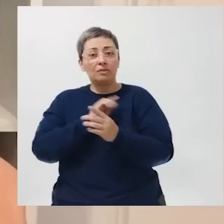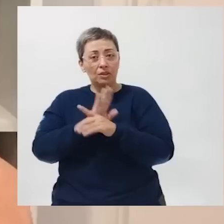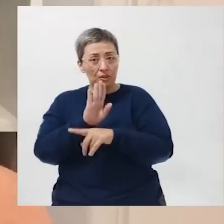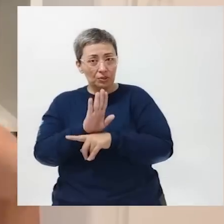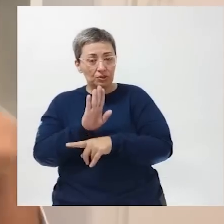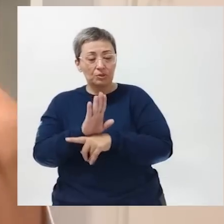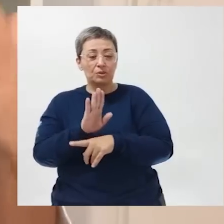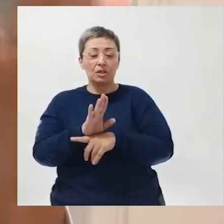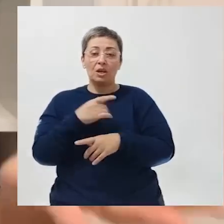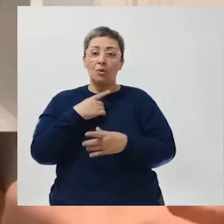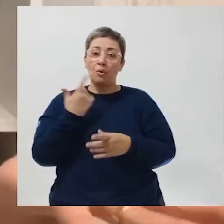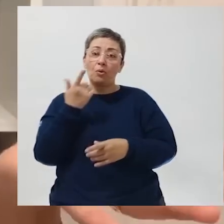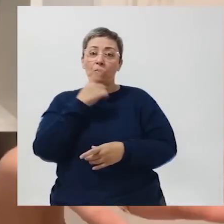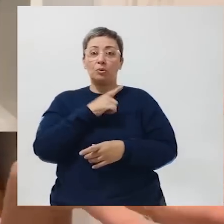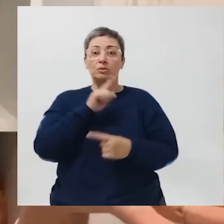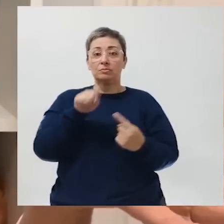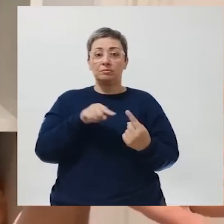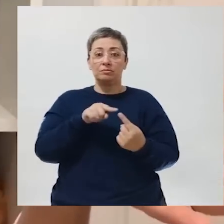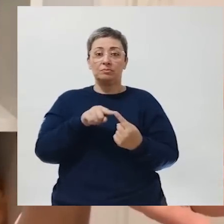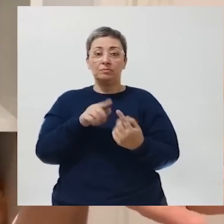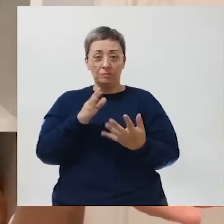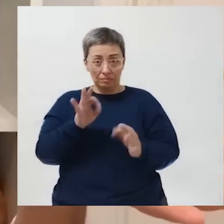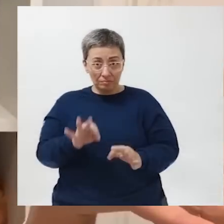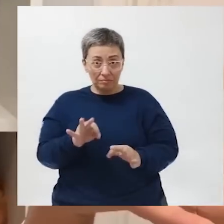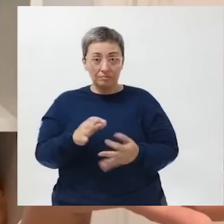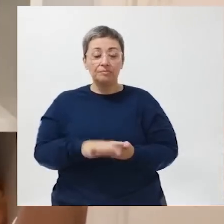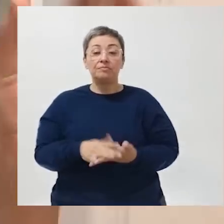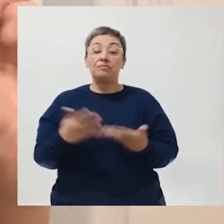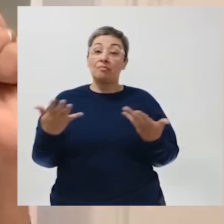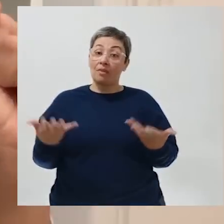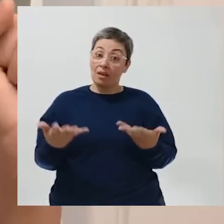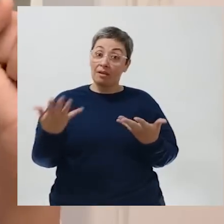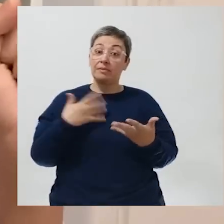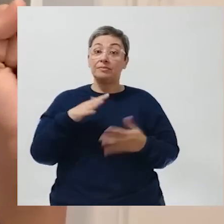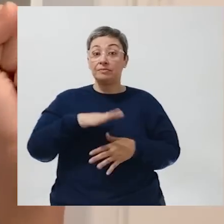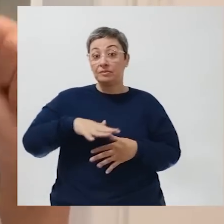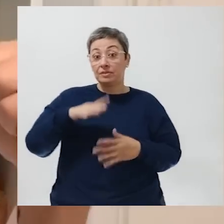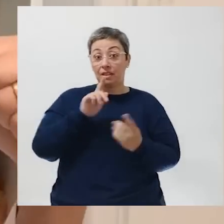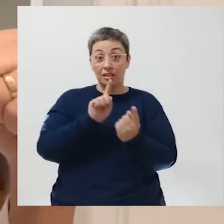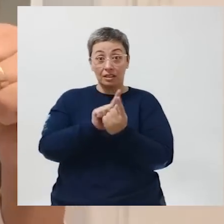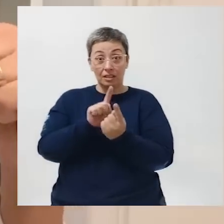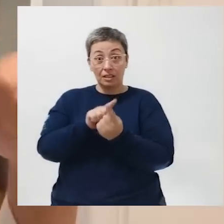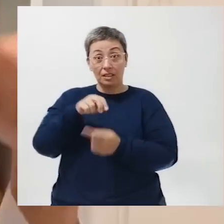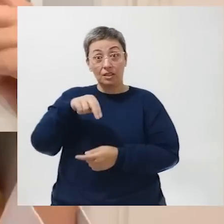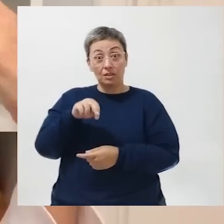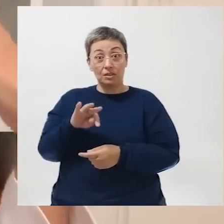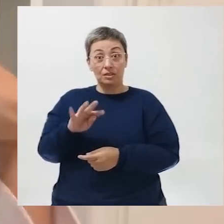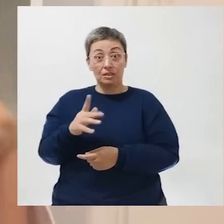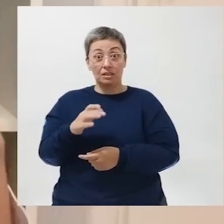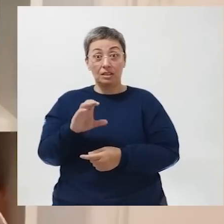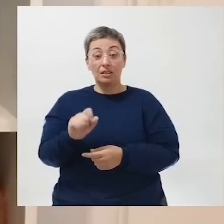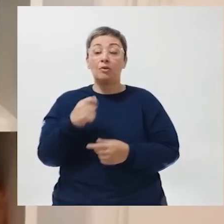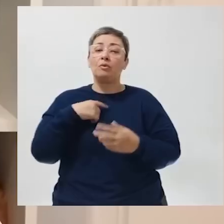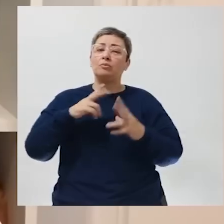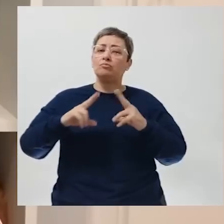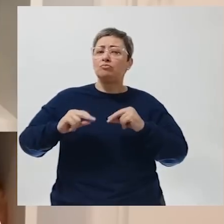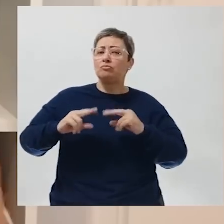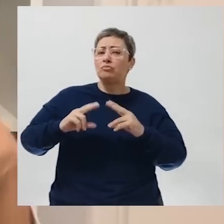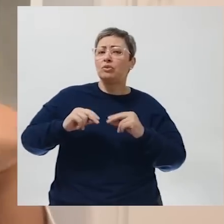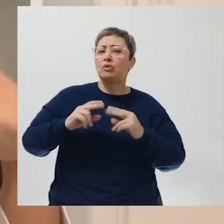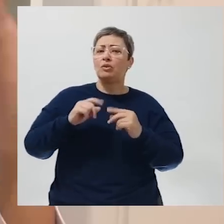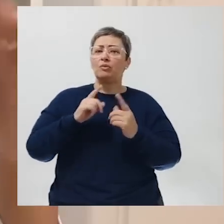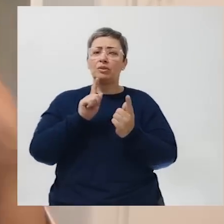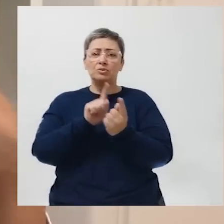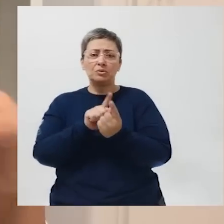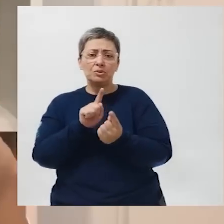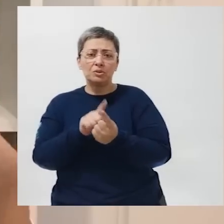ajudar você a alcançar o objetivo, não é assim que funciona? E na área clínica também é assim. Então a gente conversa com o